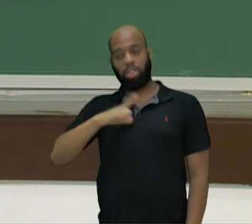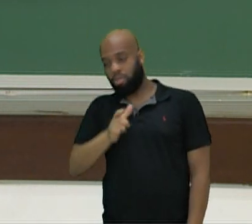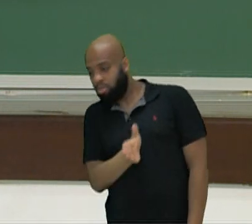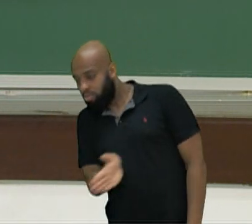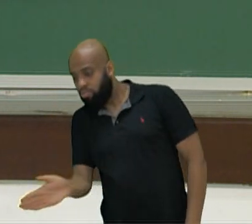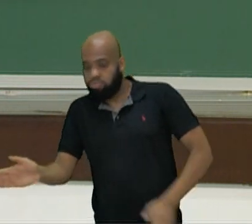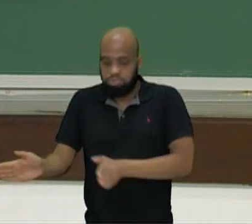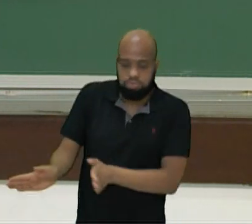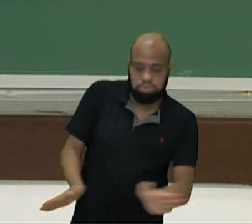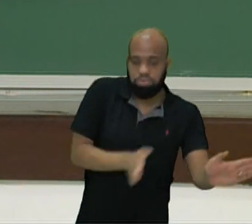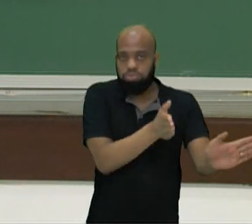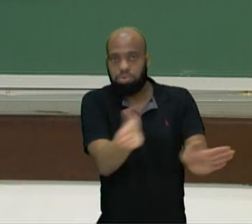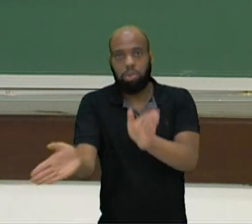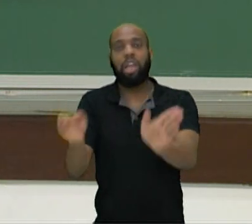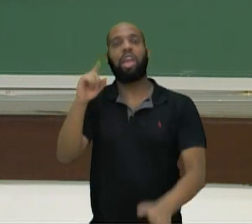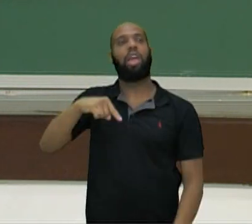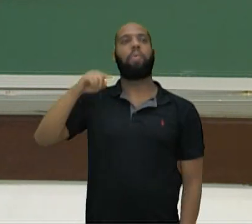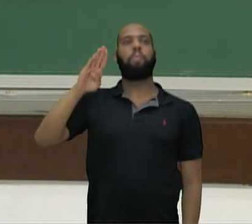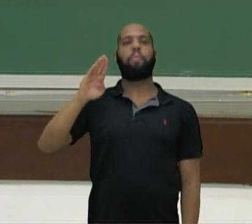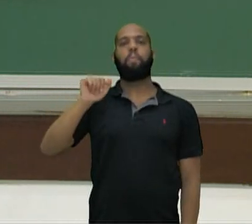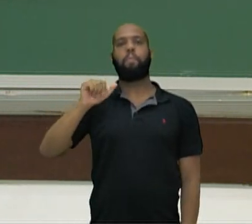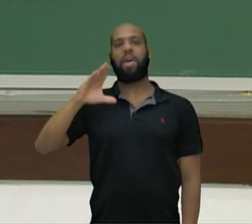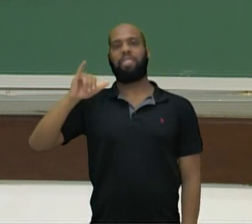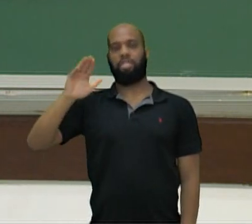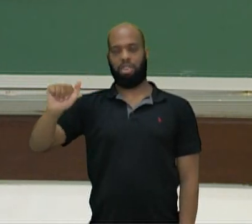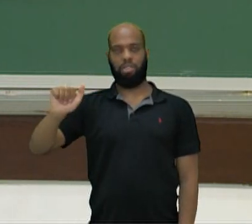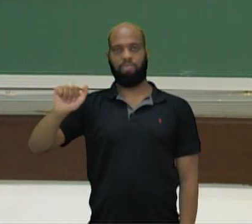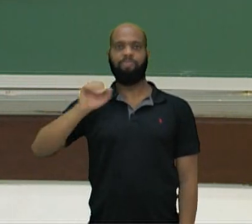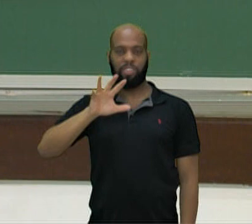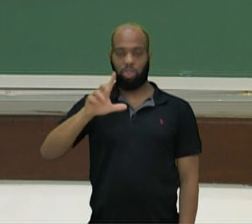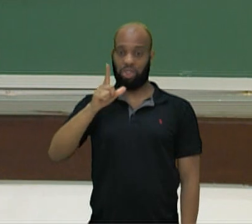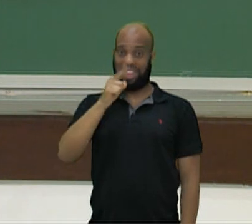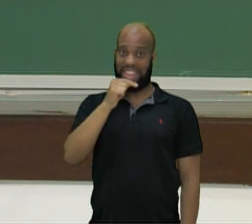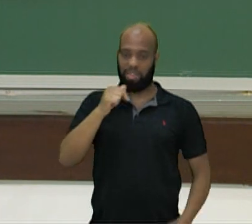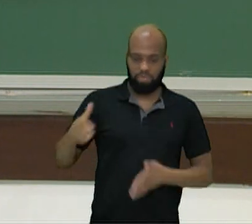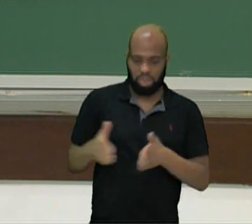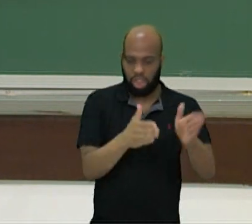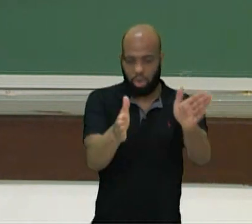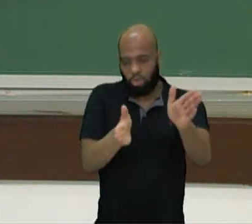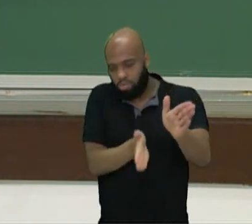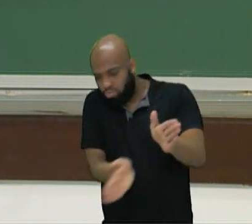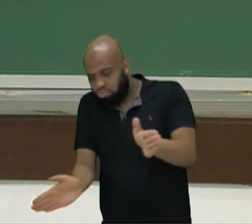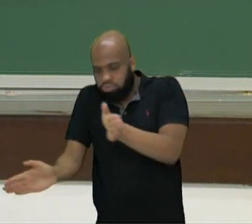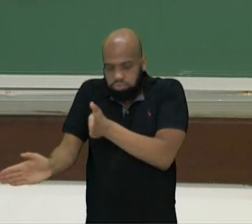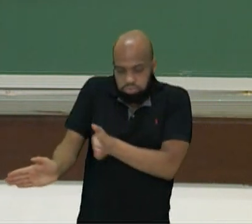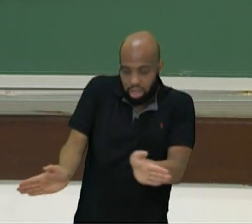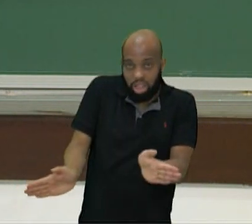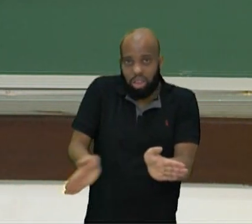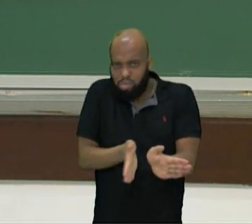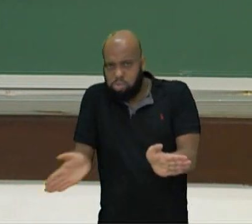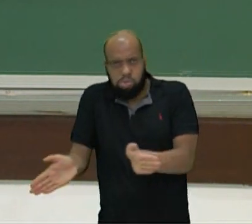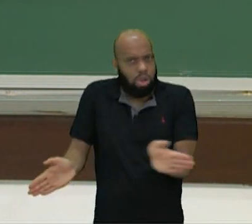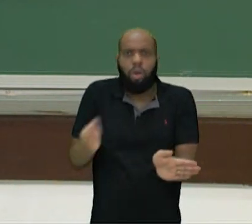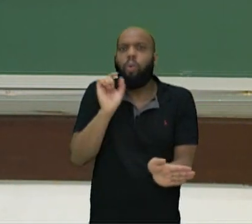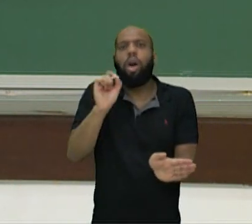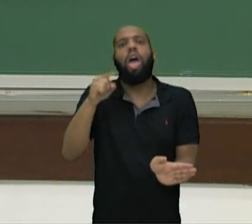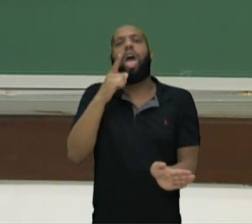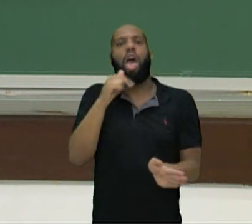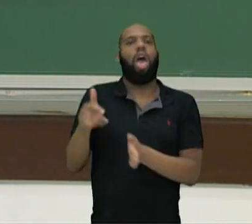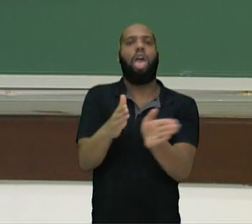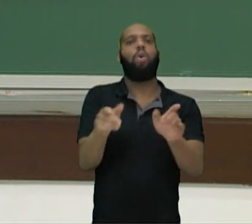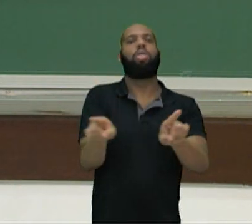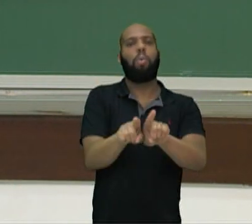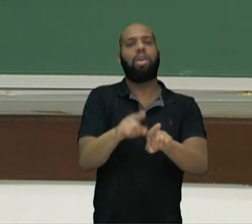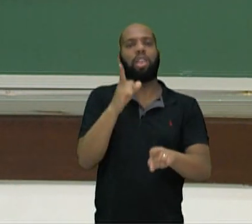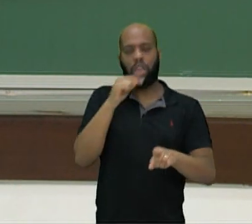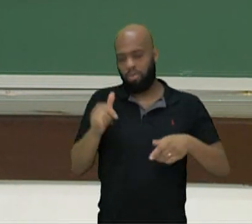principal só e afluentes. Ele compreende uma área. E a gestão da bacia, o cuidado dessas